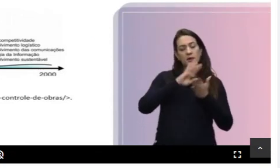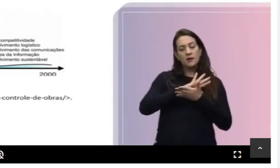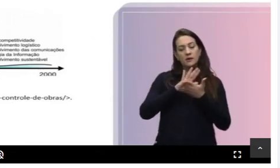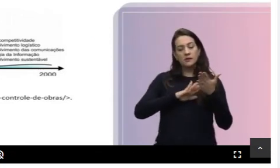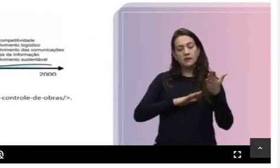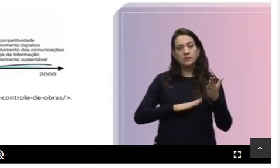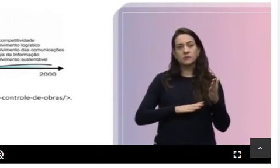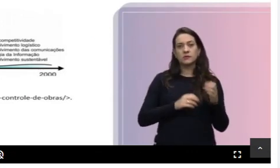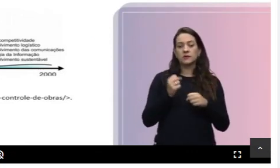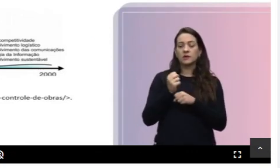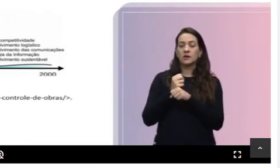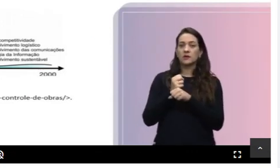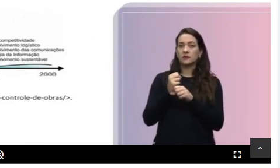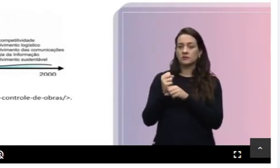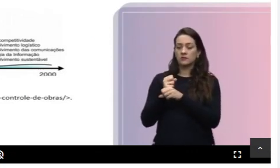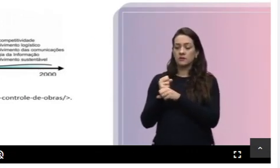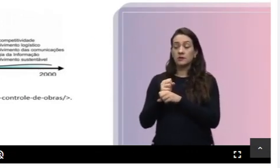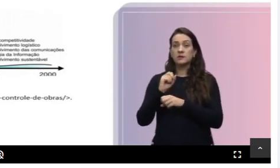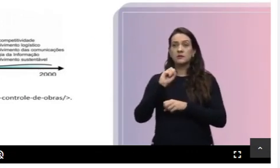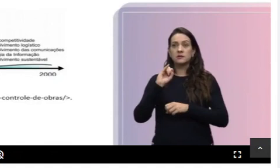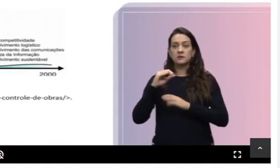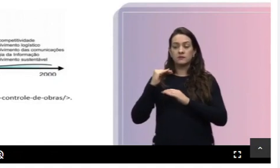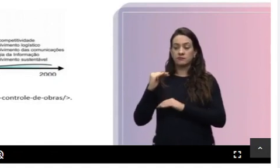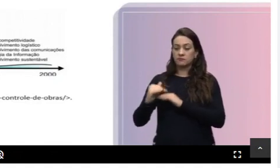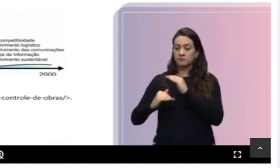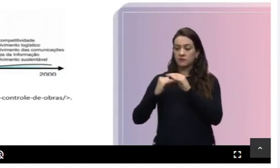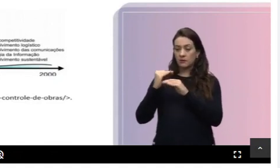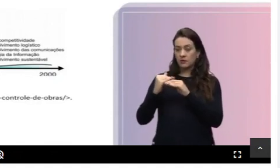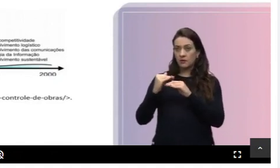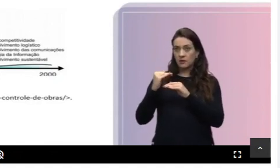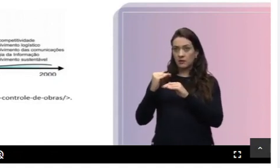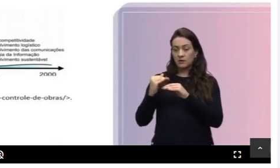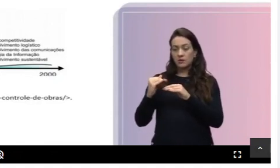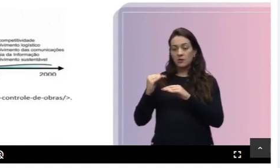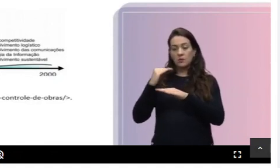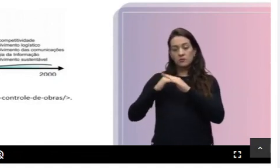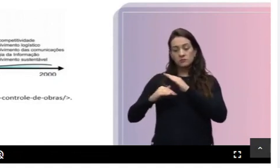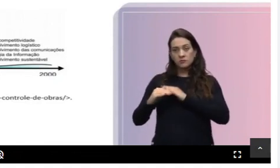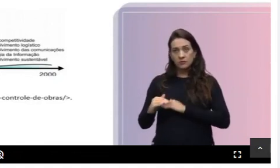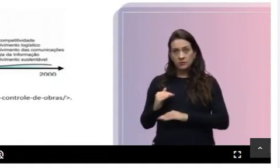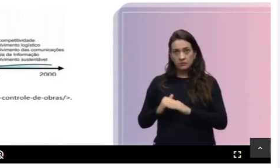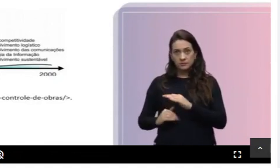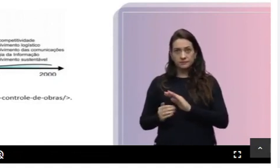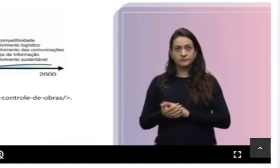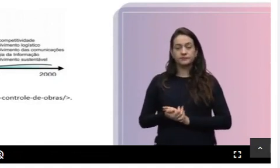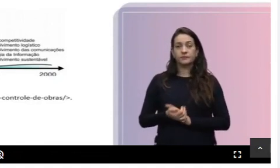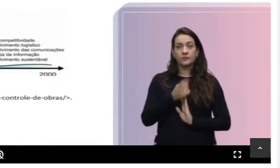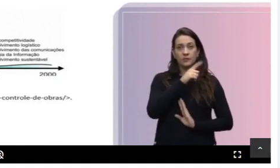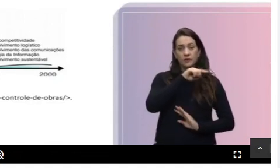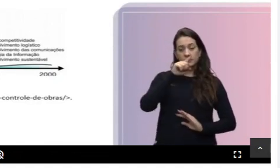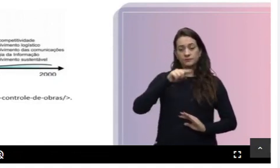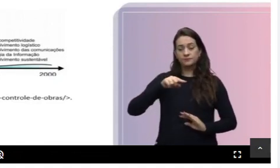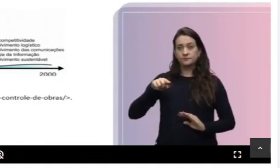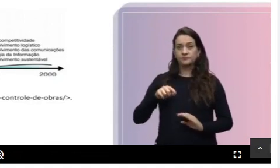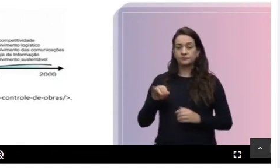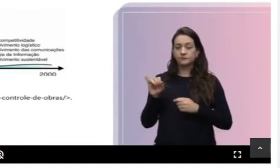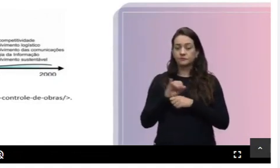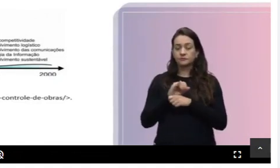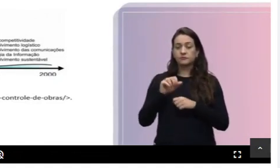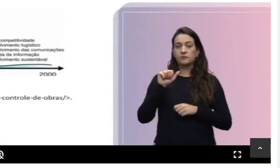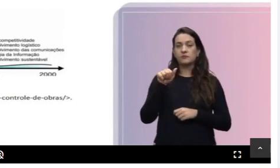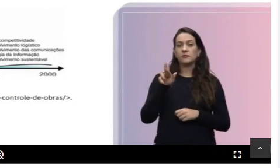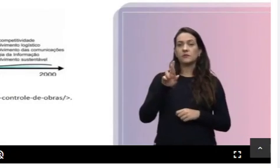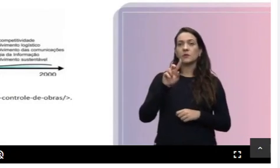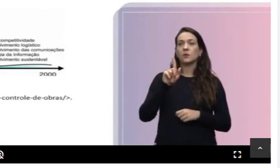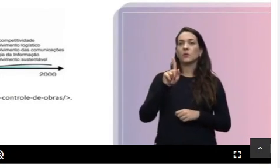anos, né, se eu tive crescimento das obras ou não. Então, é um gráfico que usa especificamente o argumento concreto ou